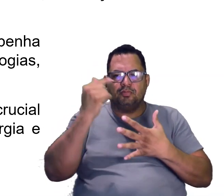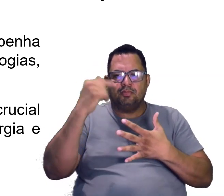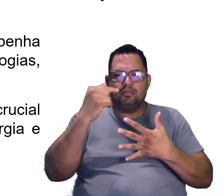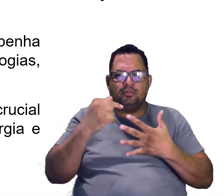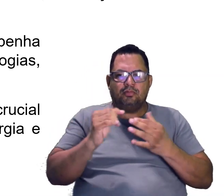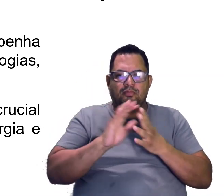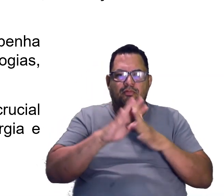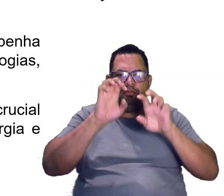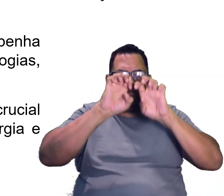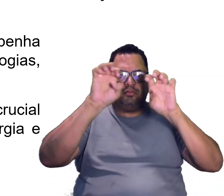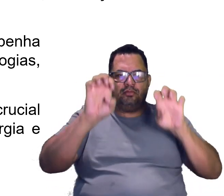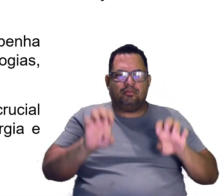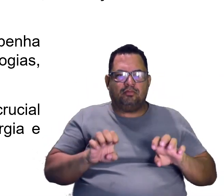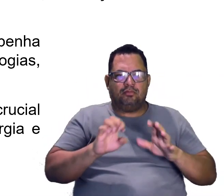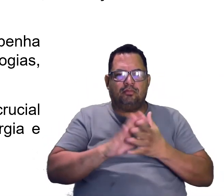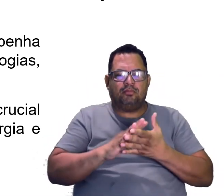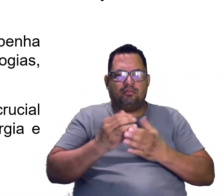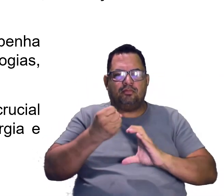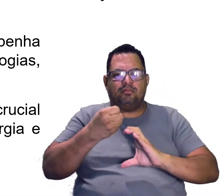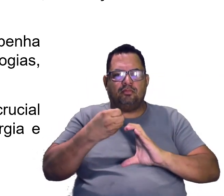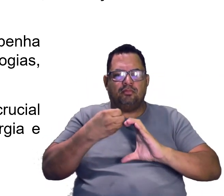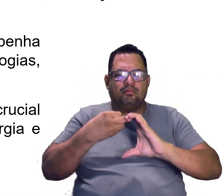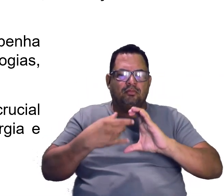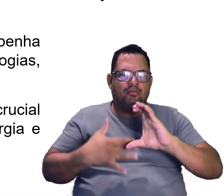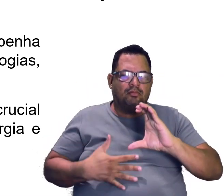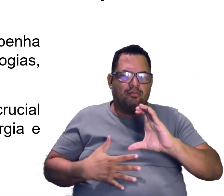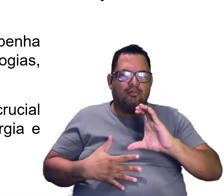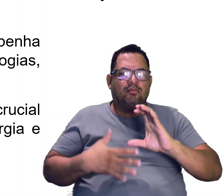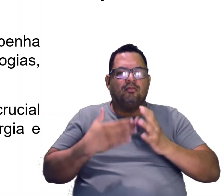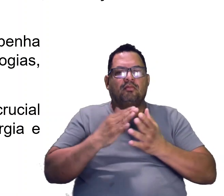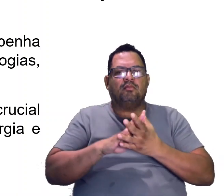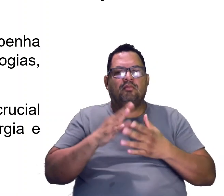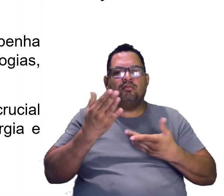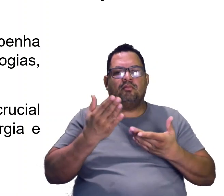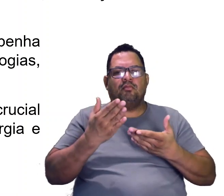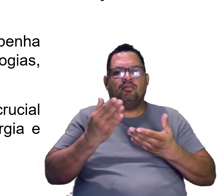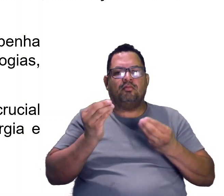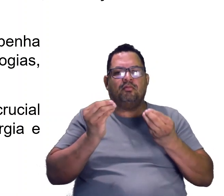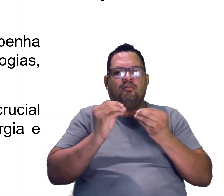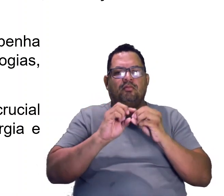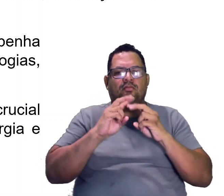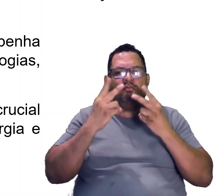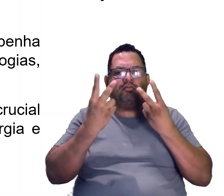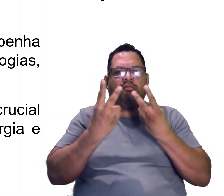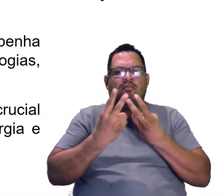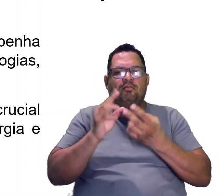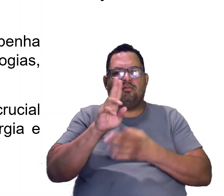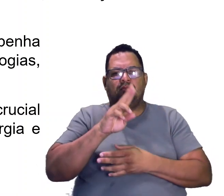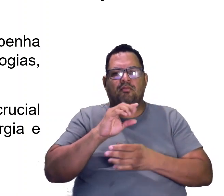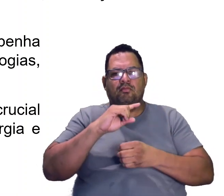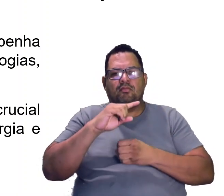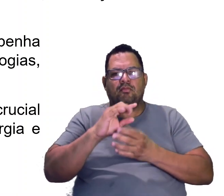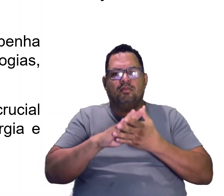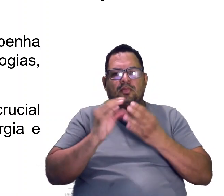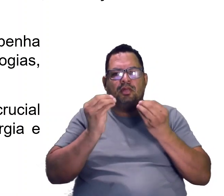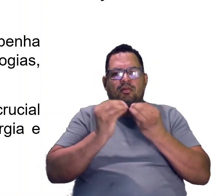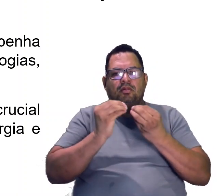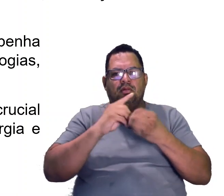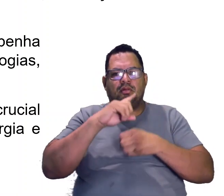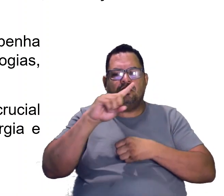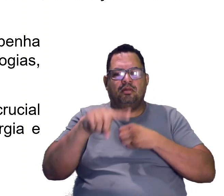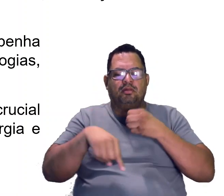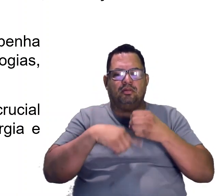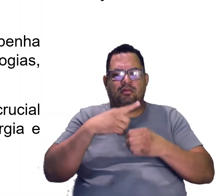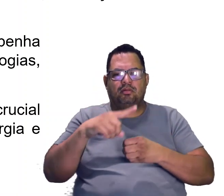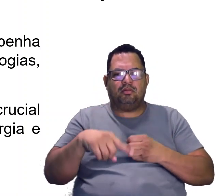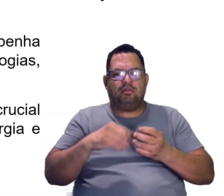a estrutura e as propriedades da matéria em nível molecular e atômico. Tá joia?